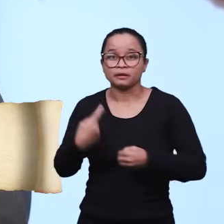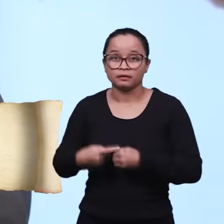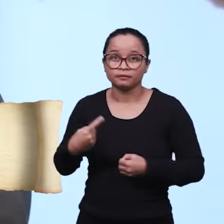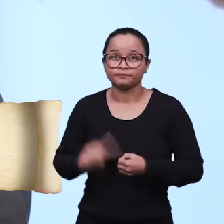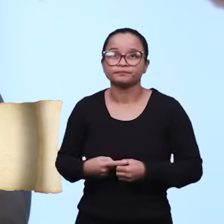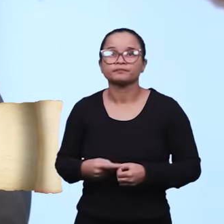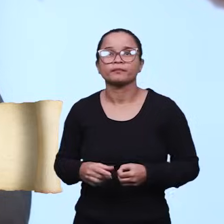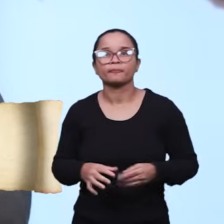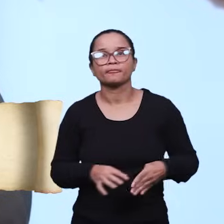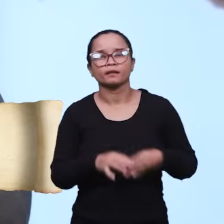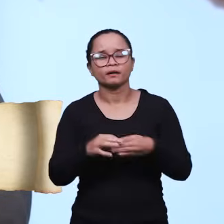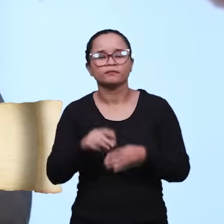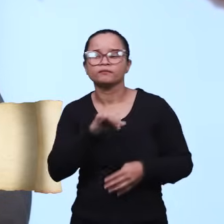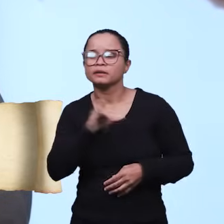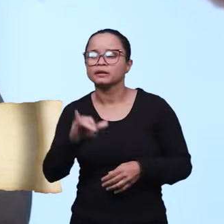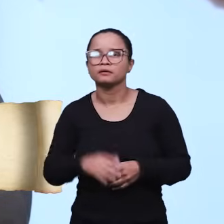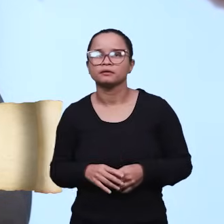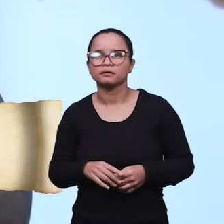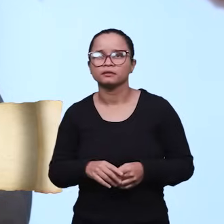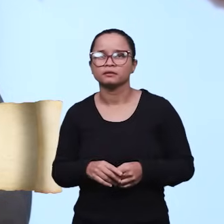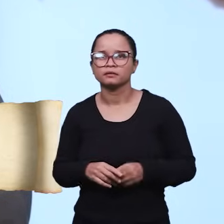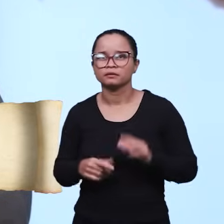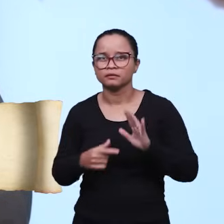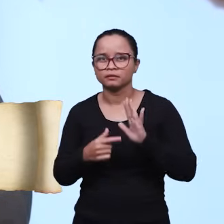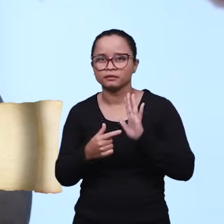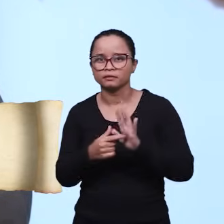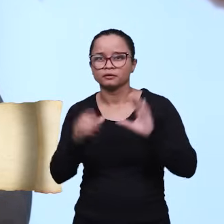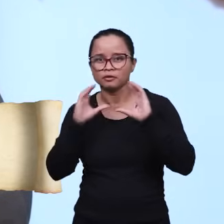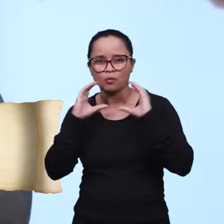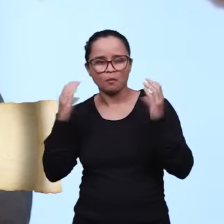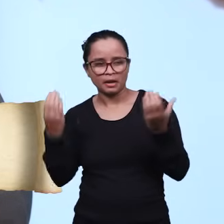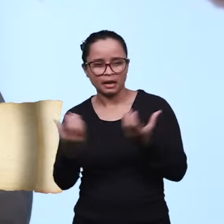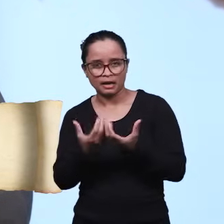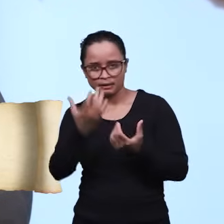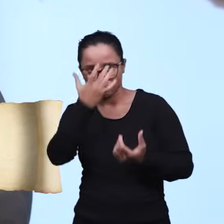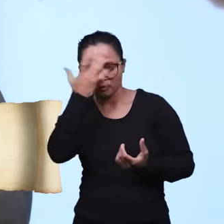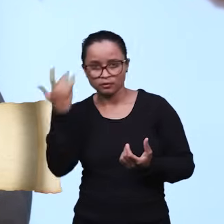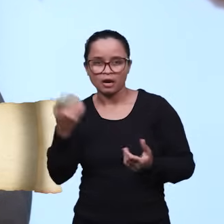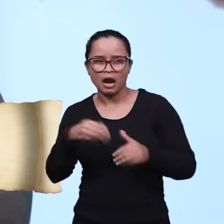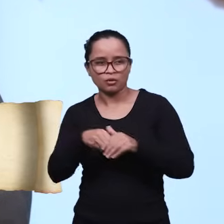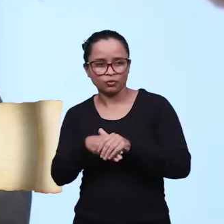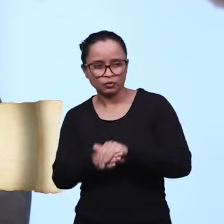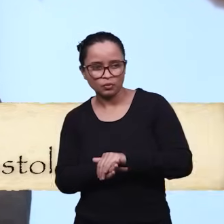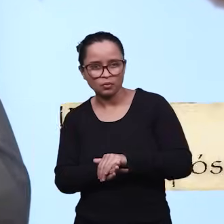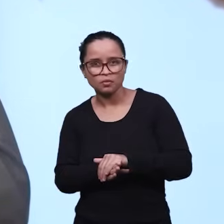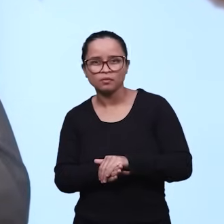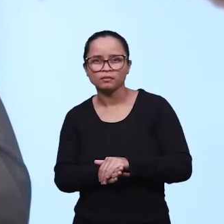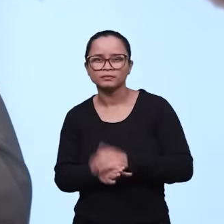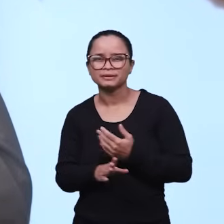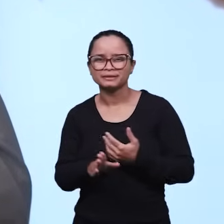e disseram que estava expondo a comunidade a costumes estranhos.